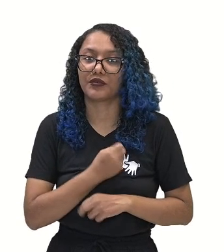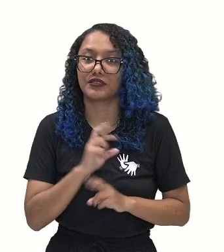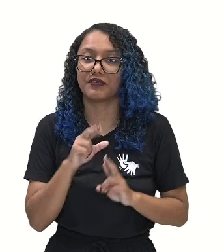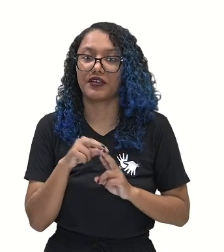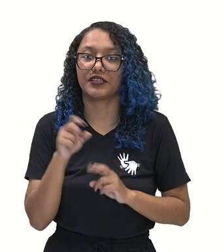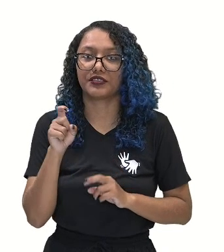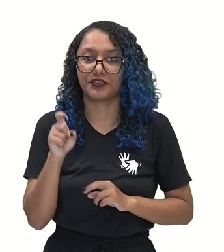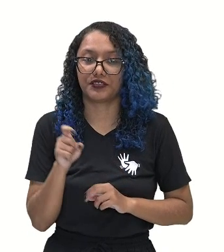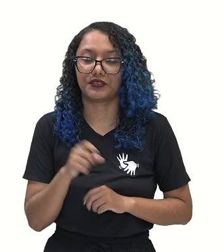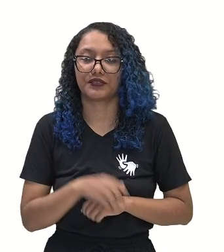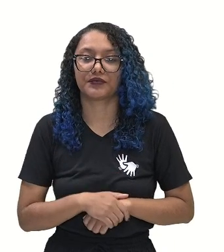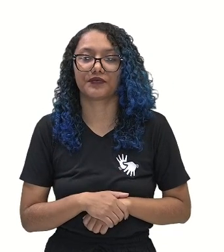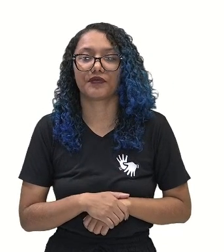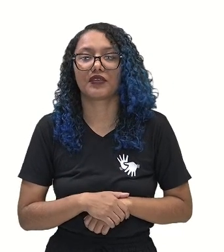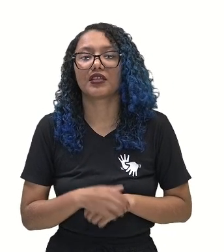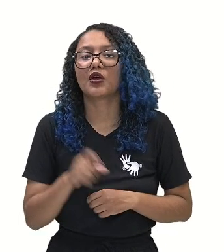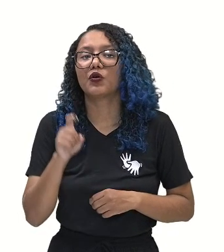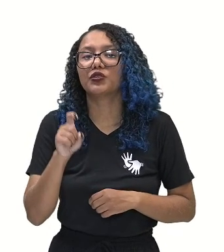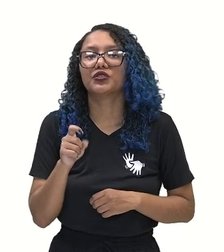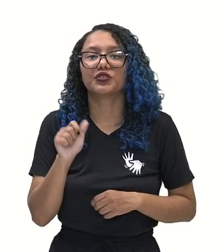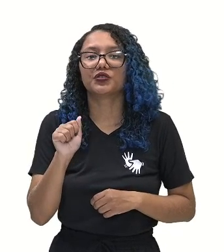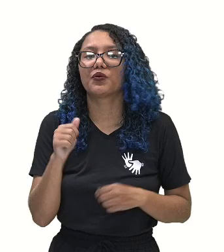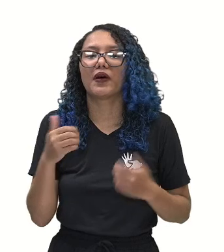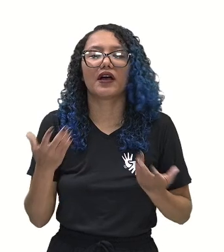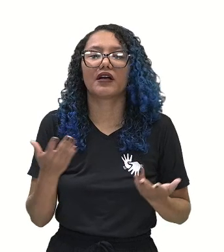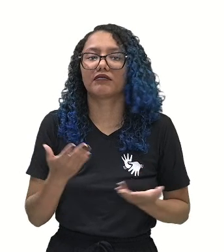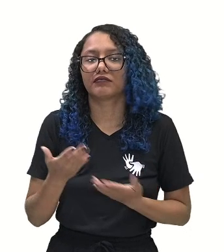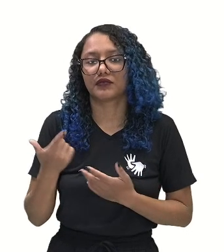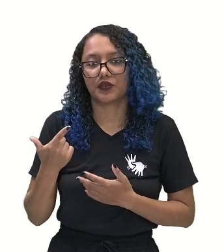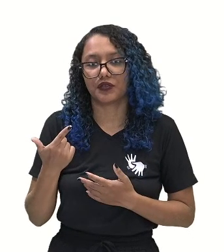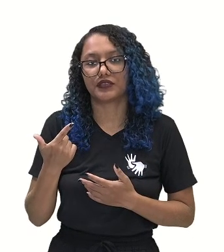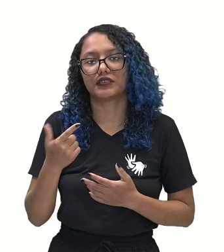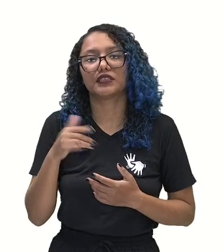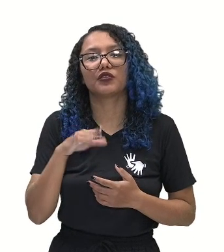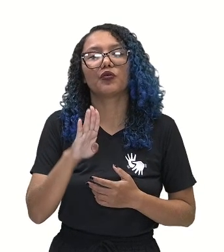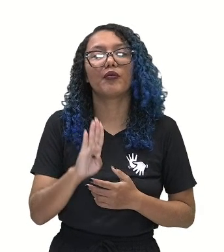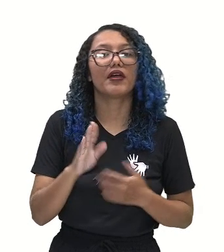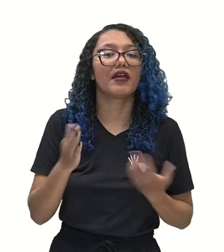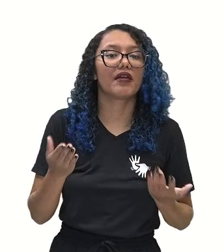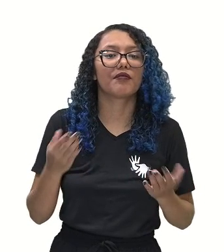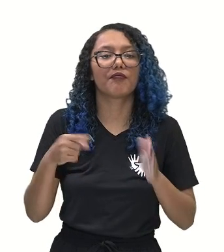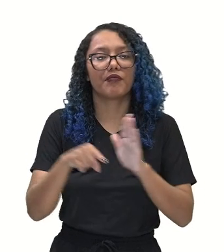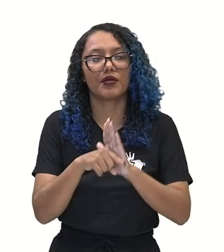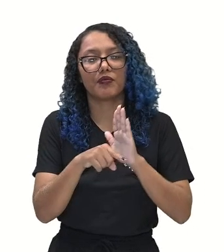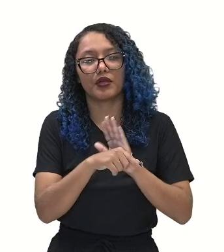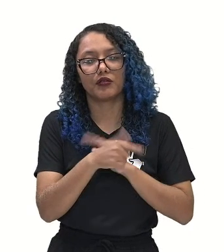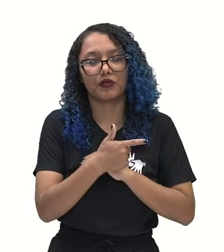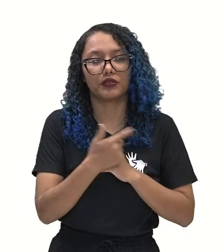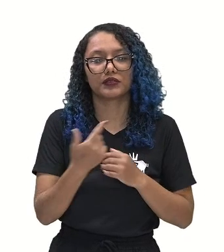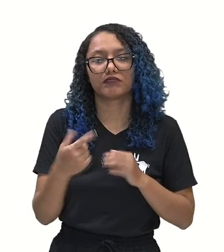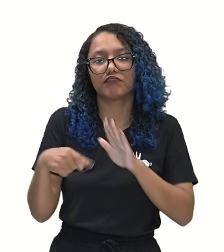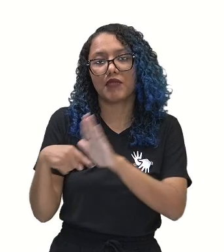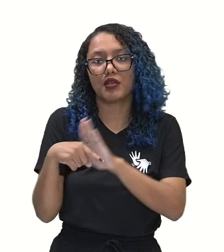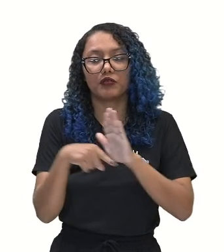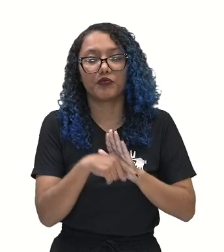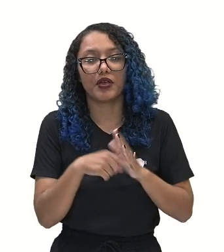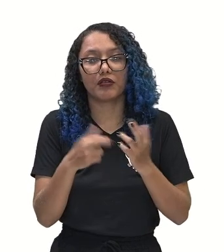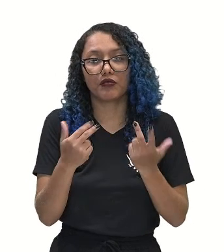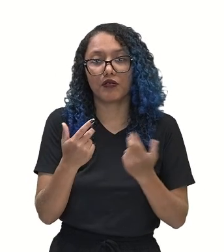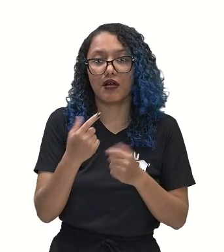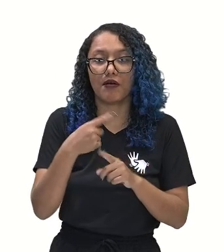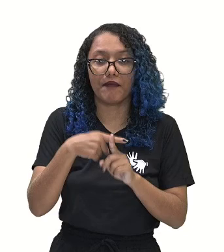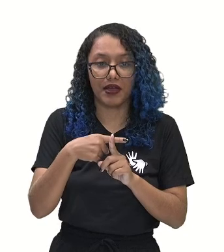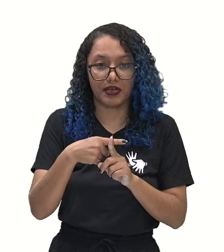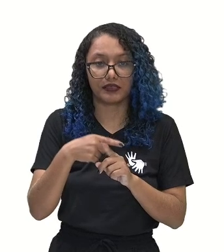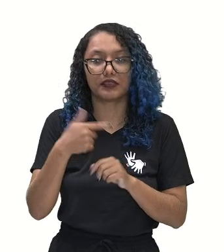do A é 2, o x do B é -2. Menos com menos é mais, então nós